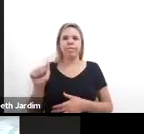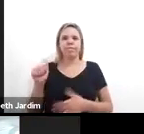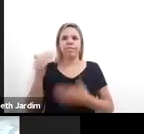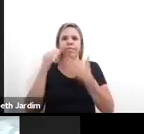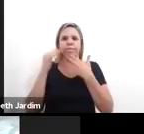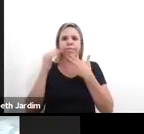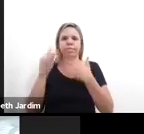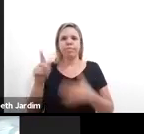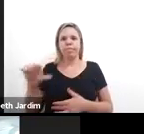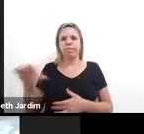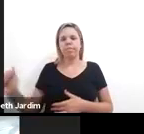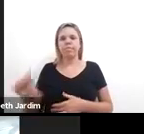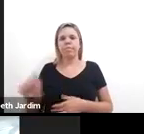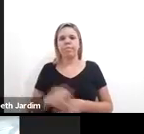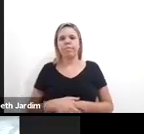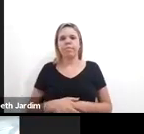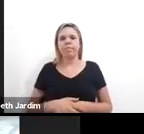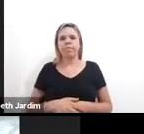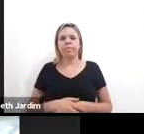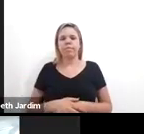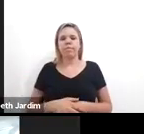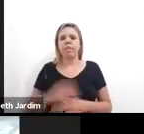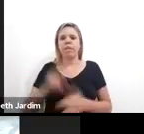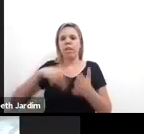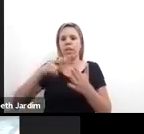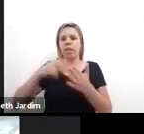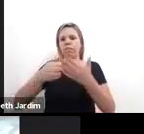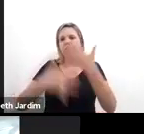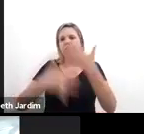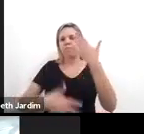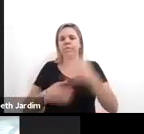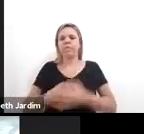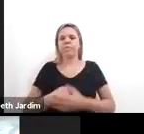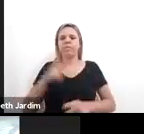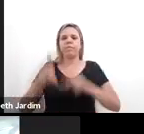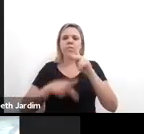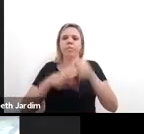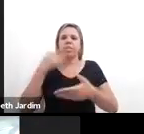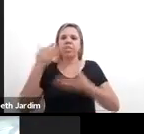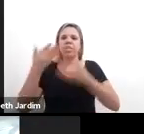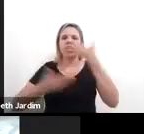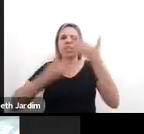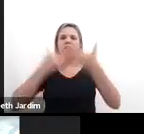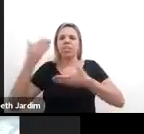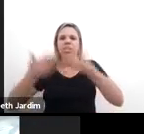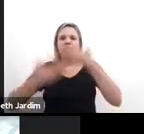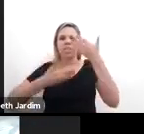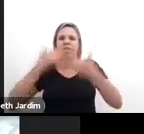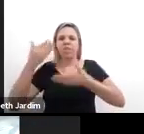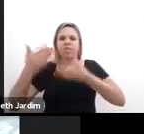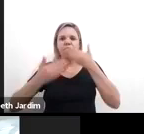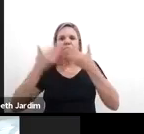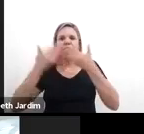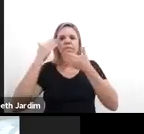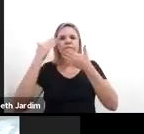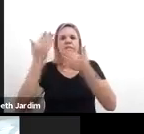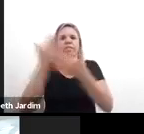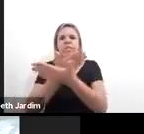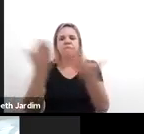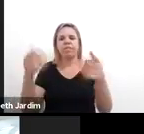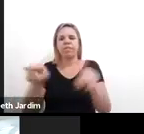Paula. Tô lendo alguns comentários aqui, o pessoal tá elogiando bastante, agradecendo vocês